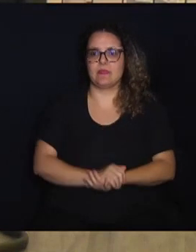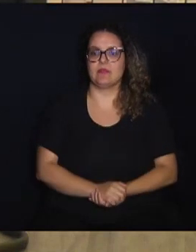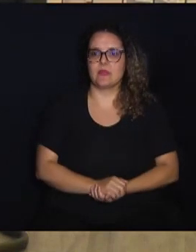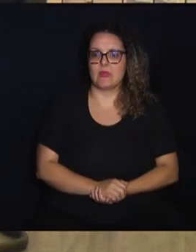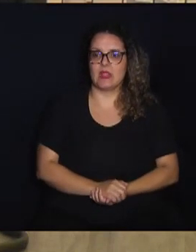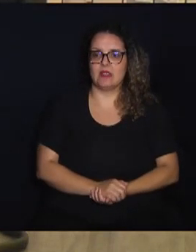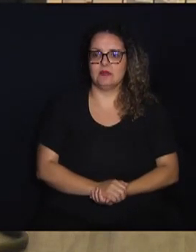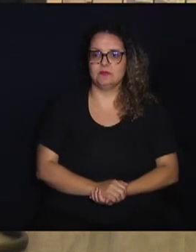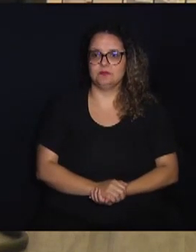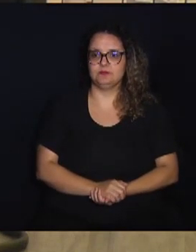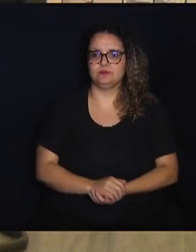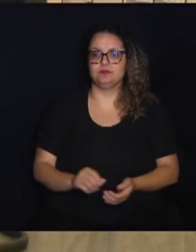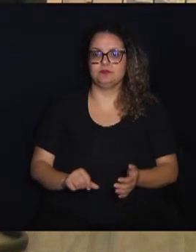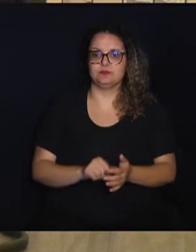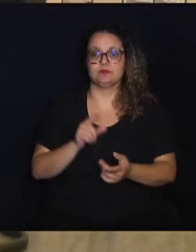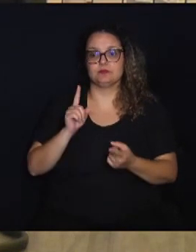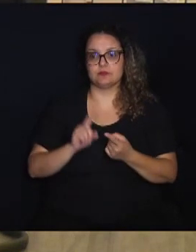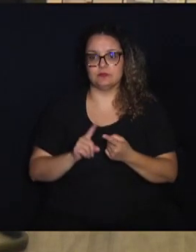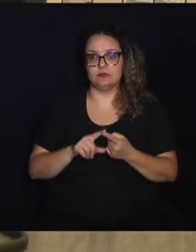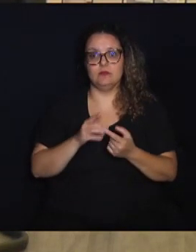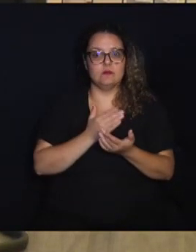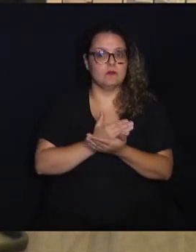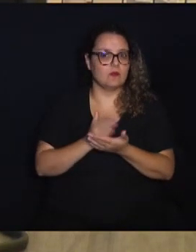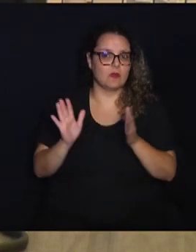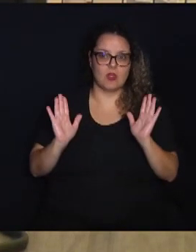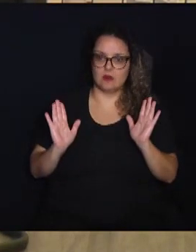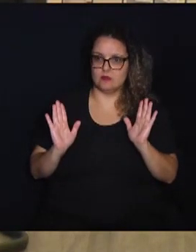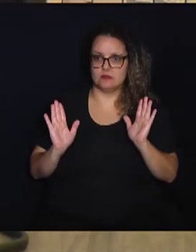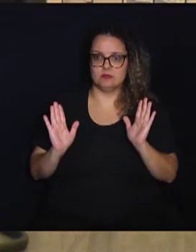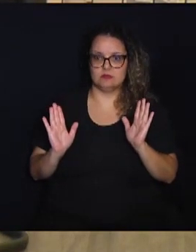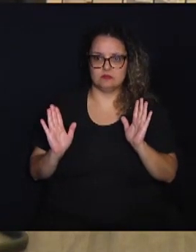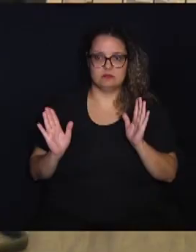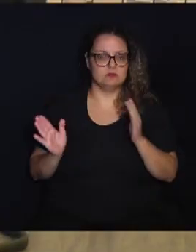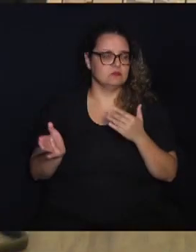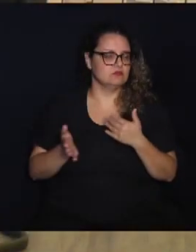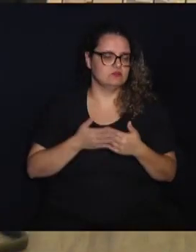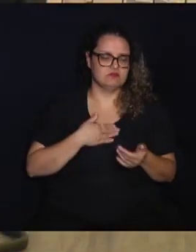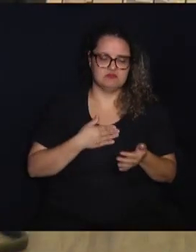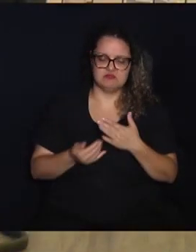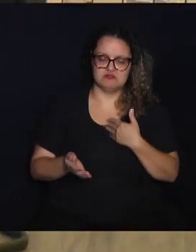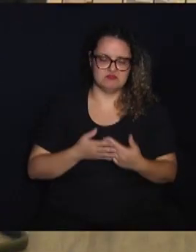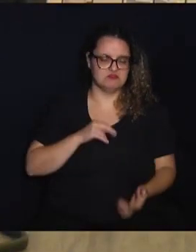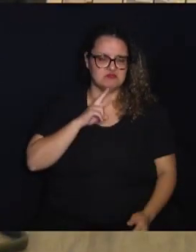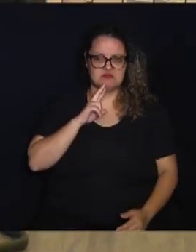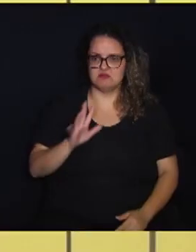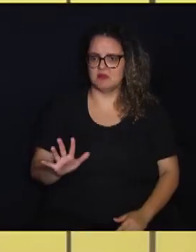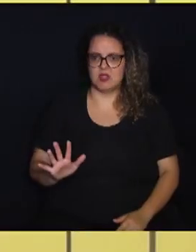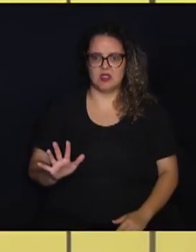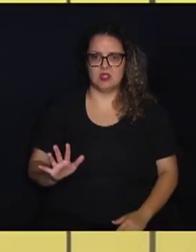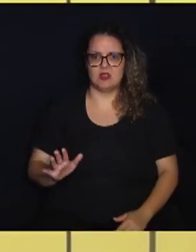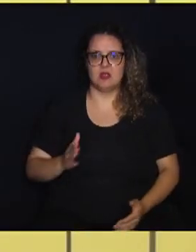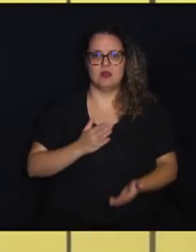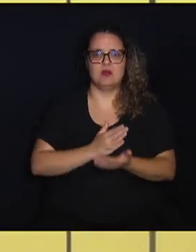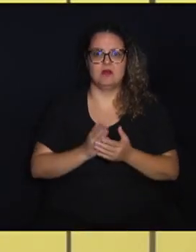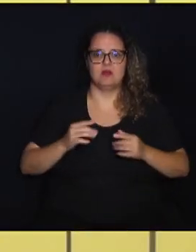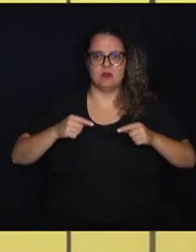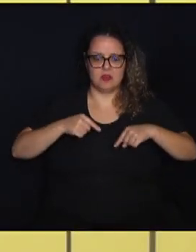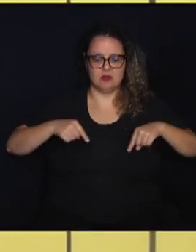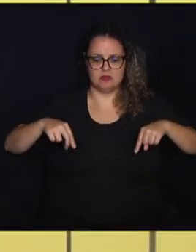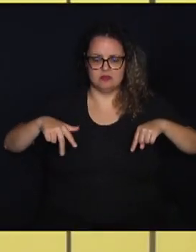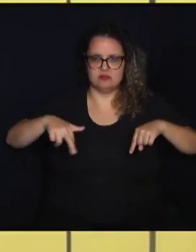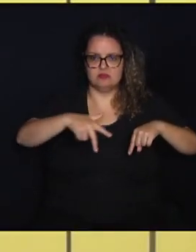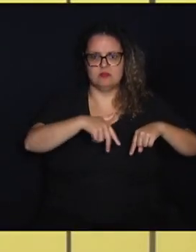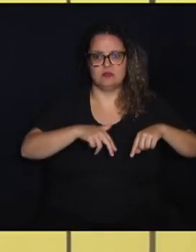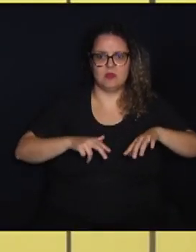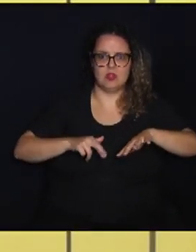acho que a primeira coisa é começar, independente do que. Comece a andar no quarteirão ou subir